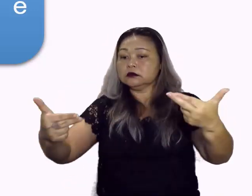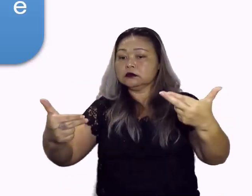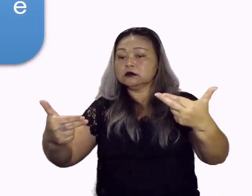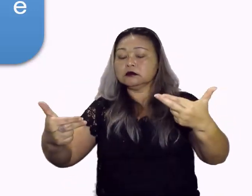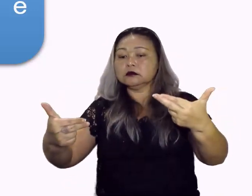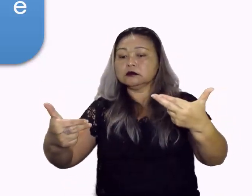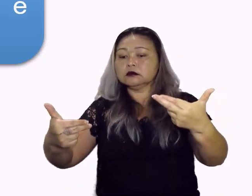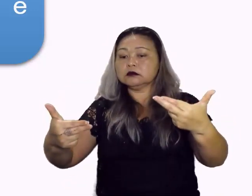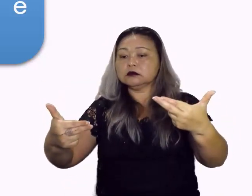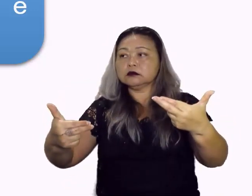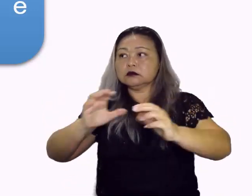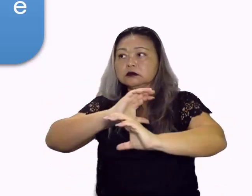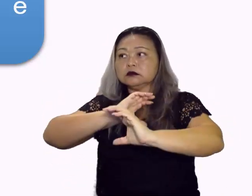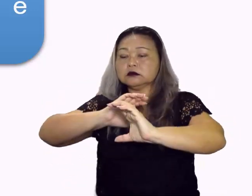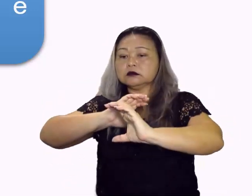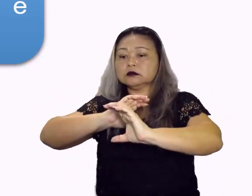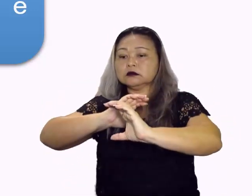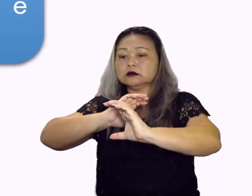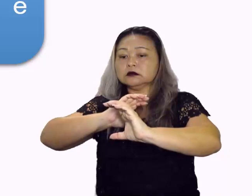bem, ó,